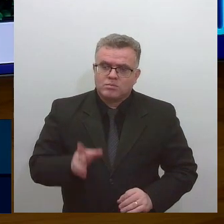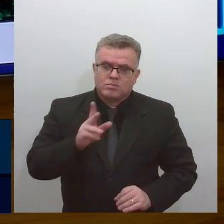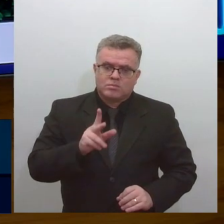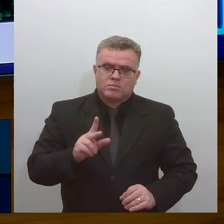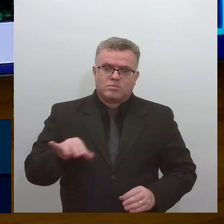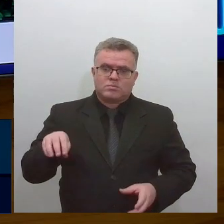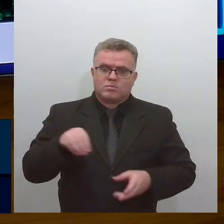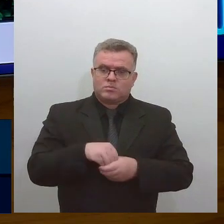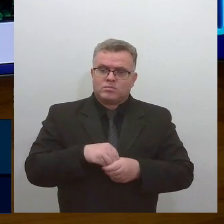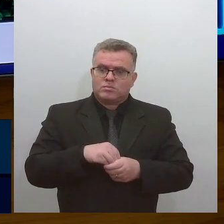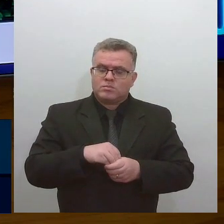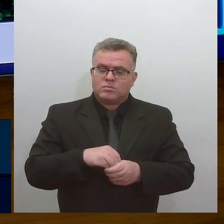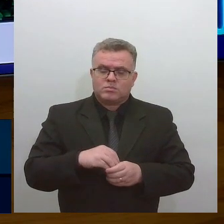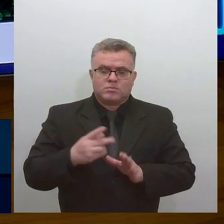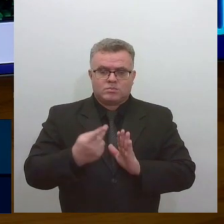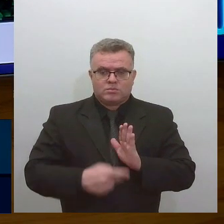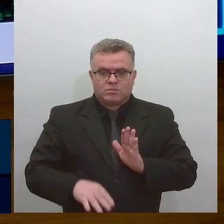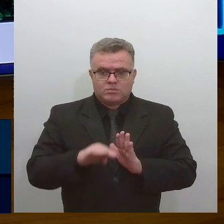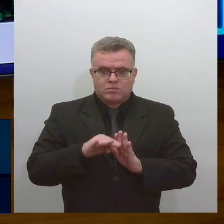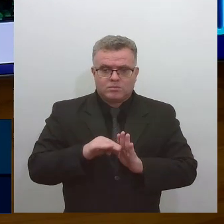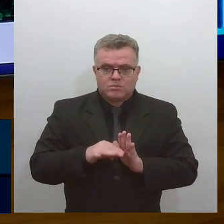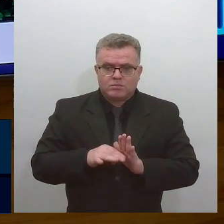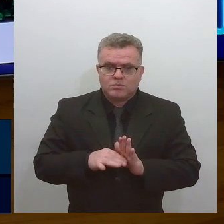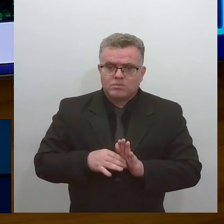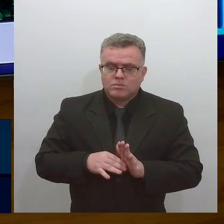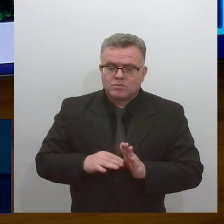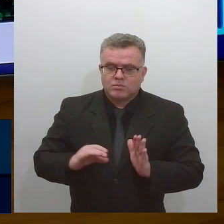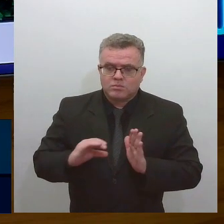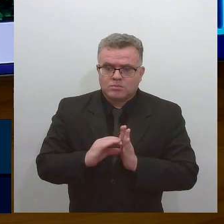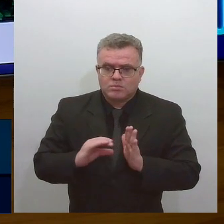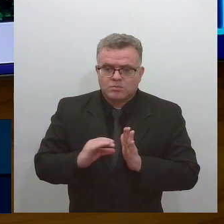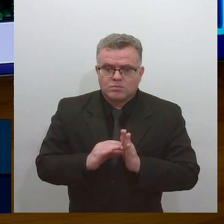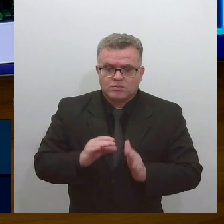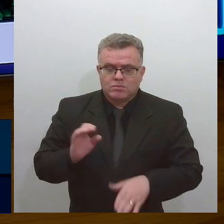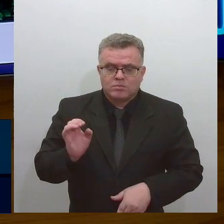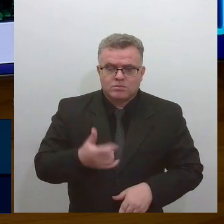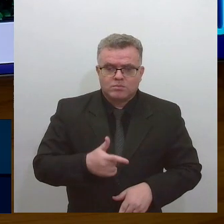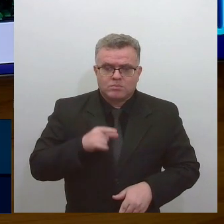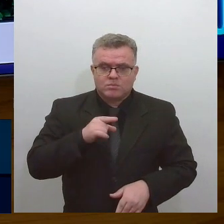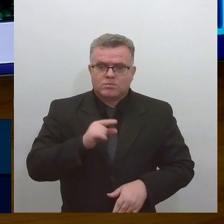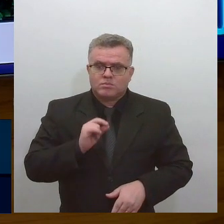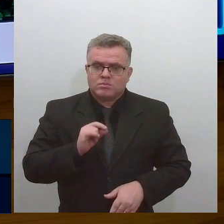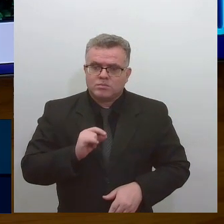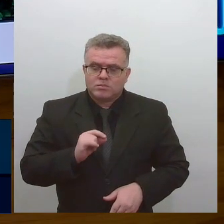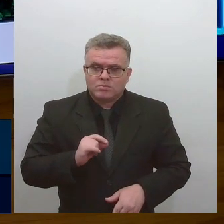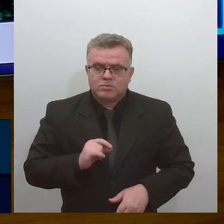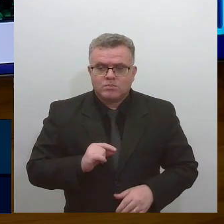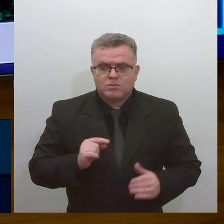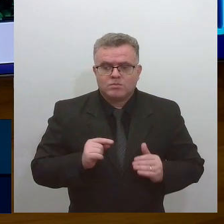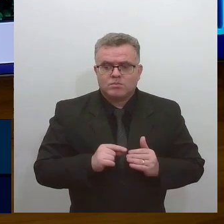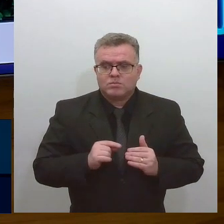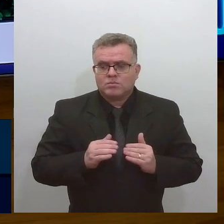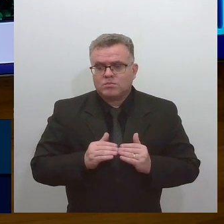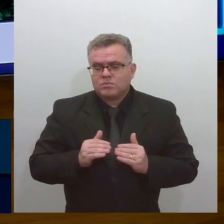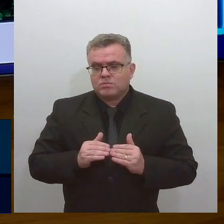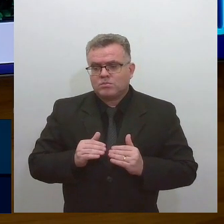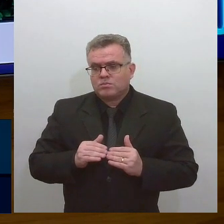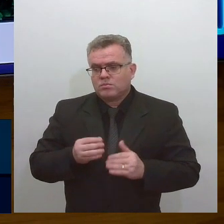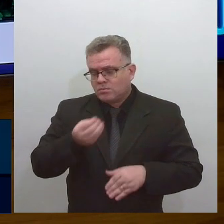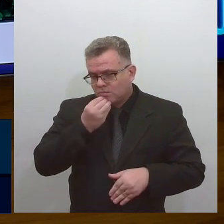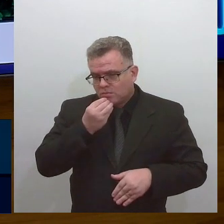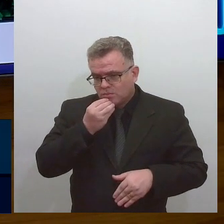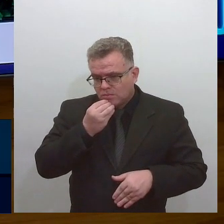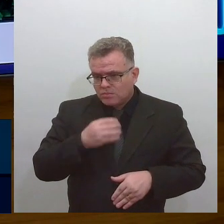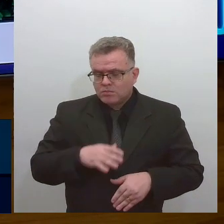comunidade de Estância é a variante distância ou Contorno distância porque hoje